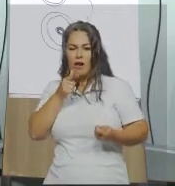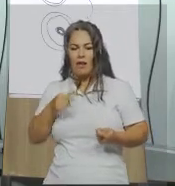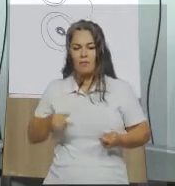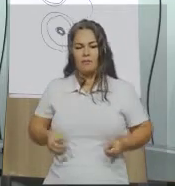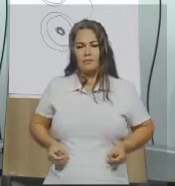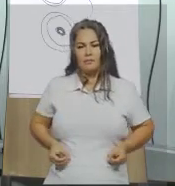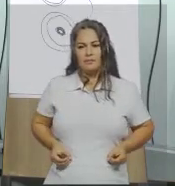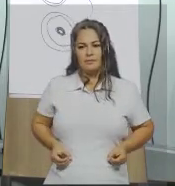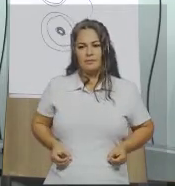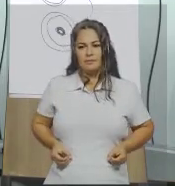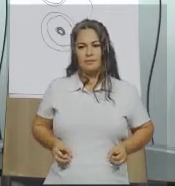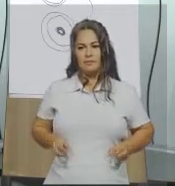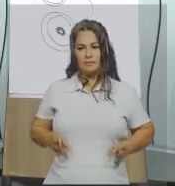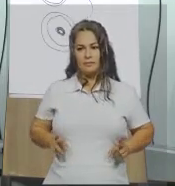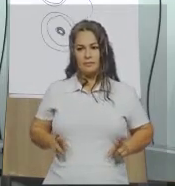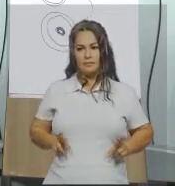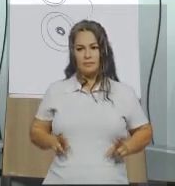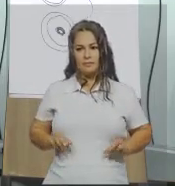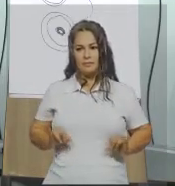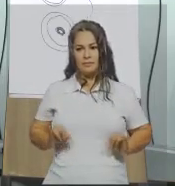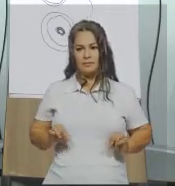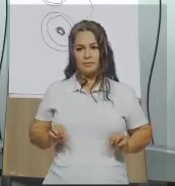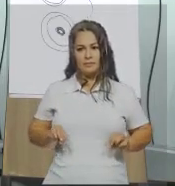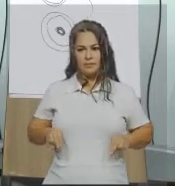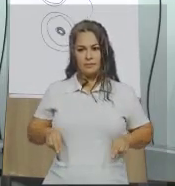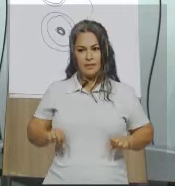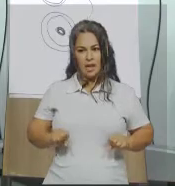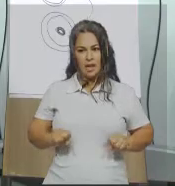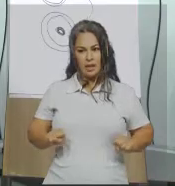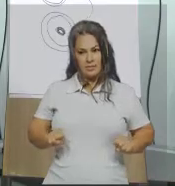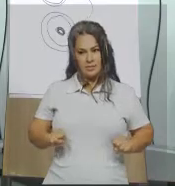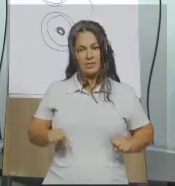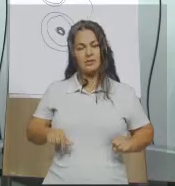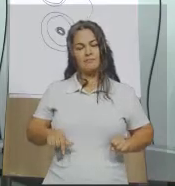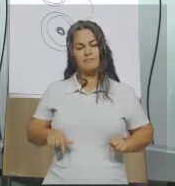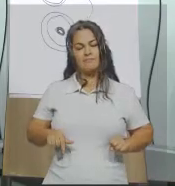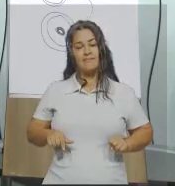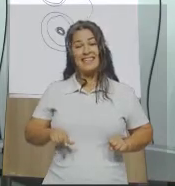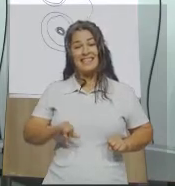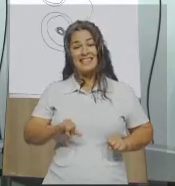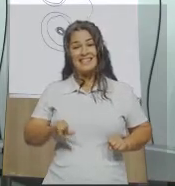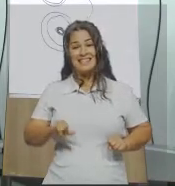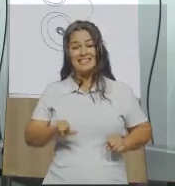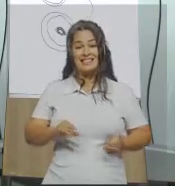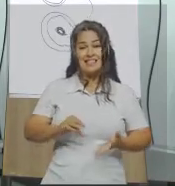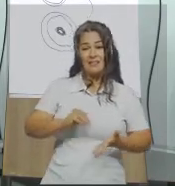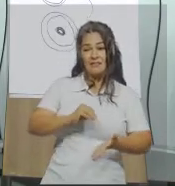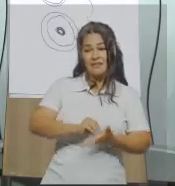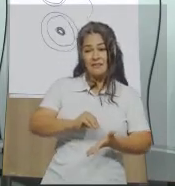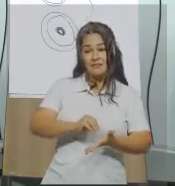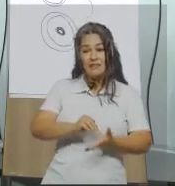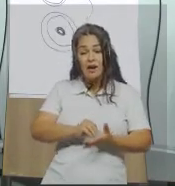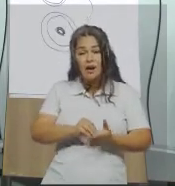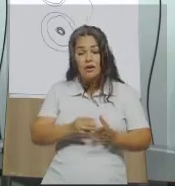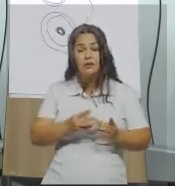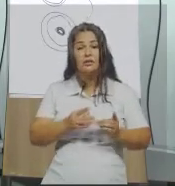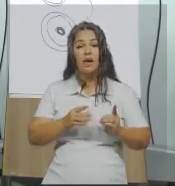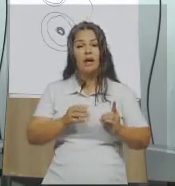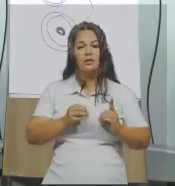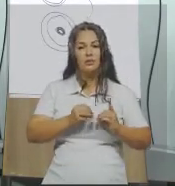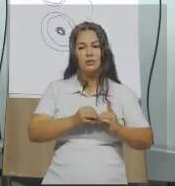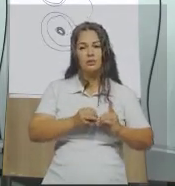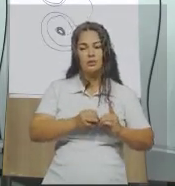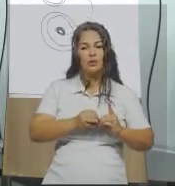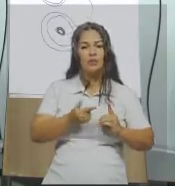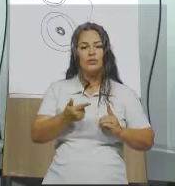quem não tem esse hormônio funcionando bem, ou não tem ele, inclusive, tem a famosa diabetes insípidos. Essa diabetes não tem nada a ver com a